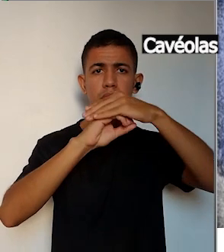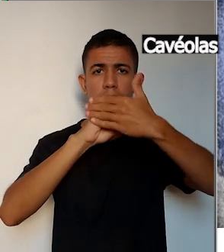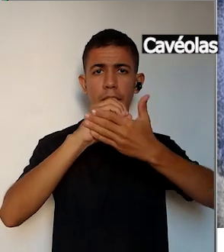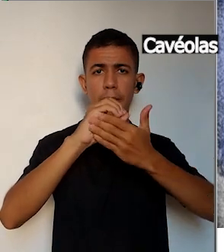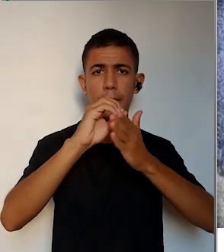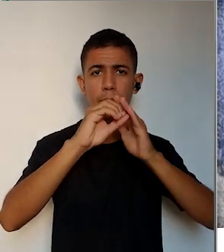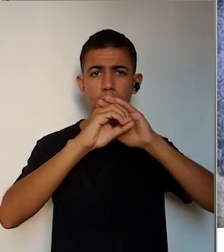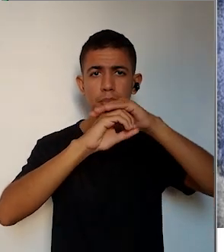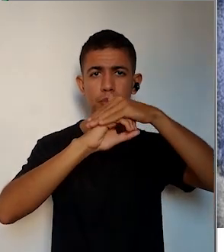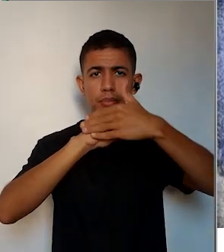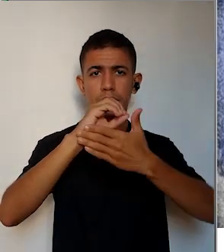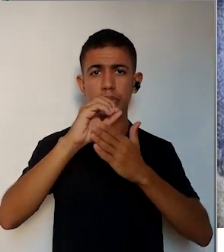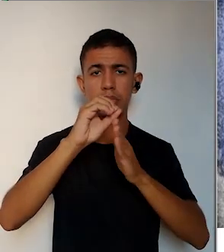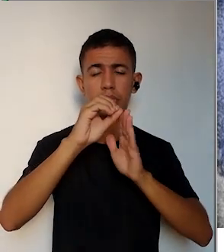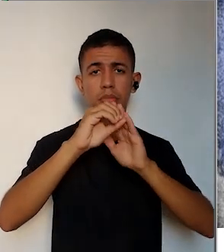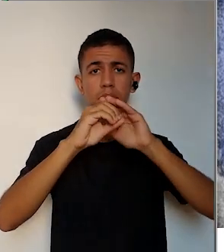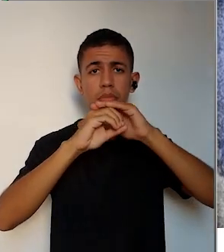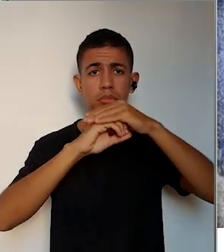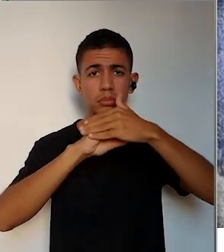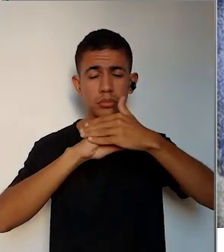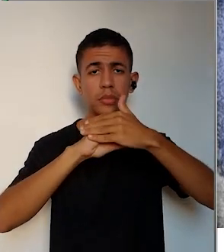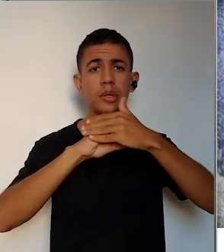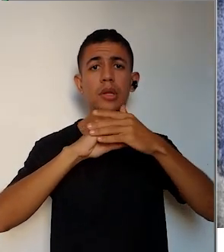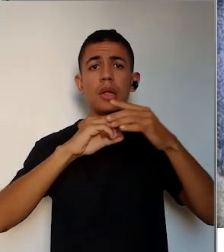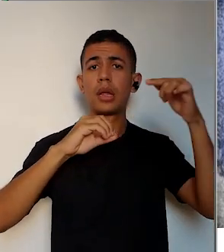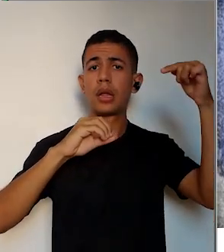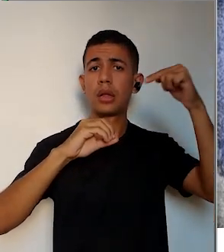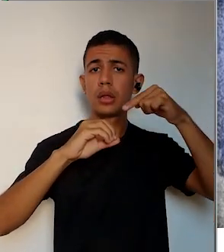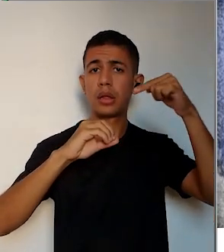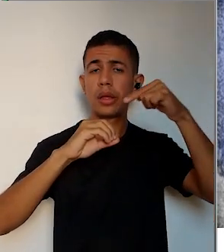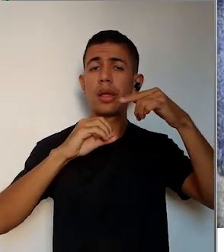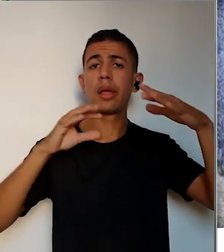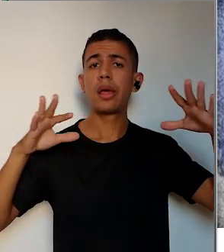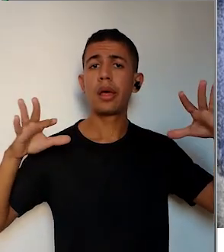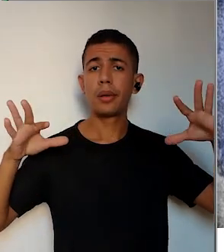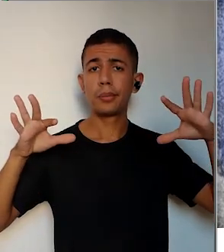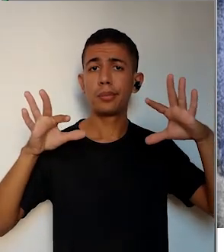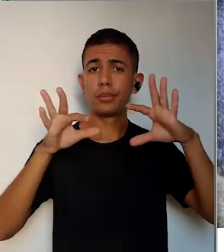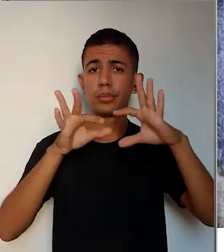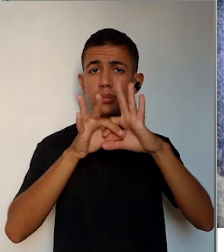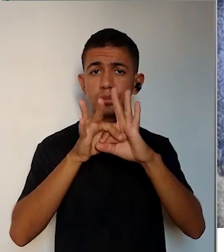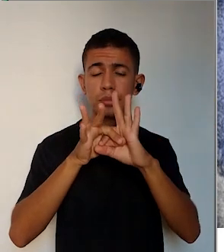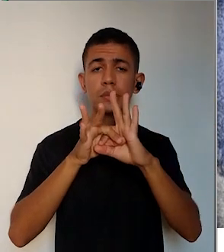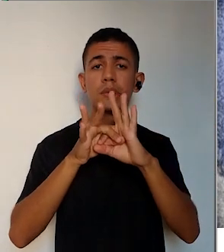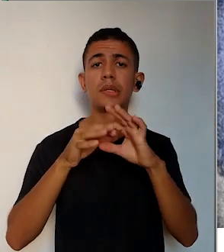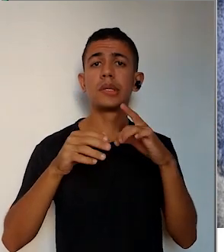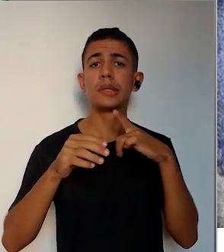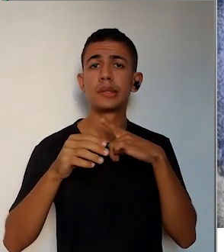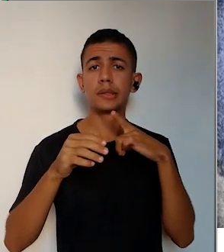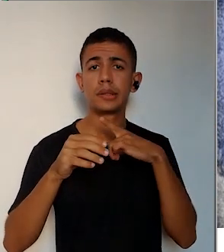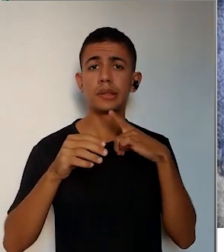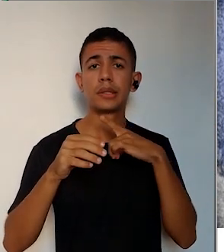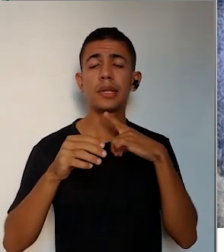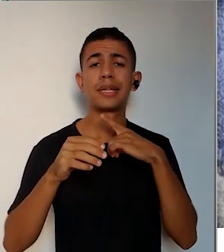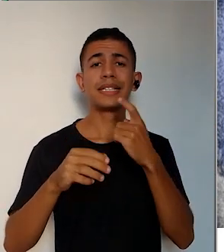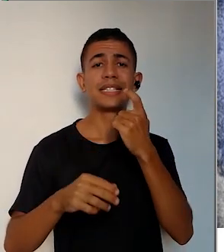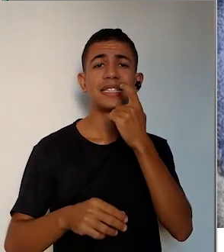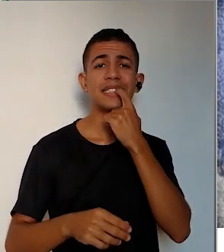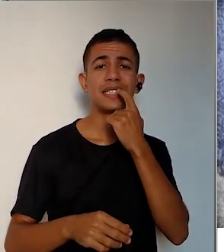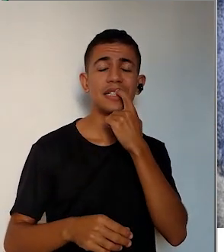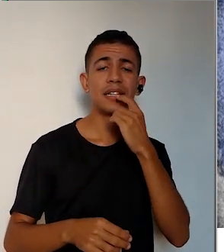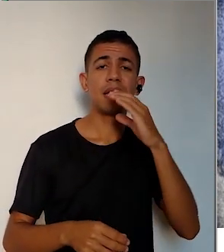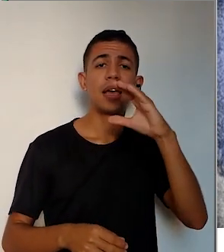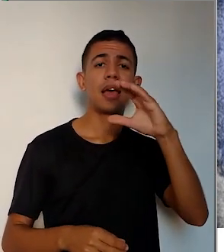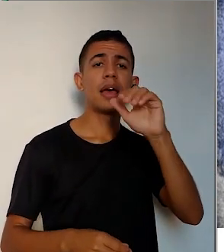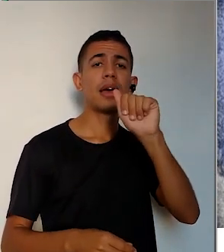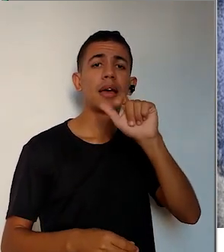membrana plasmática. Estas vesículas têm sido associadas à disponibilidade